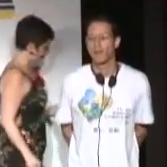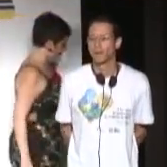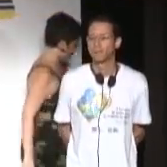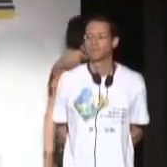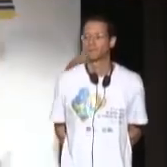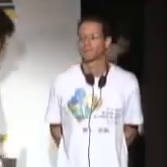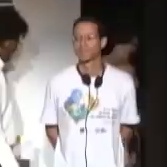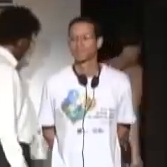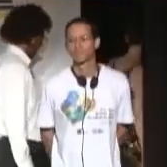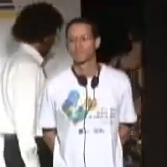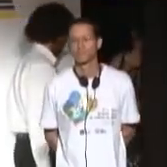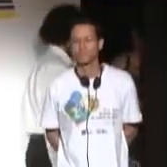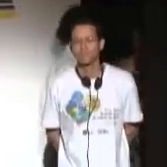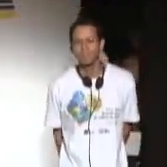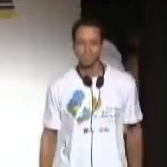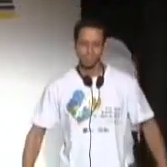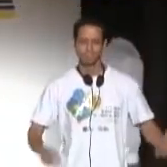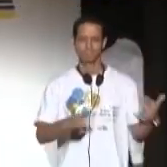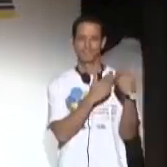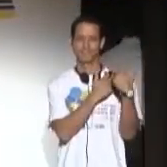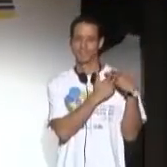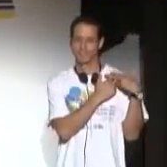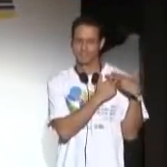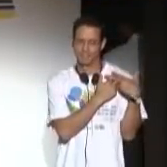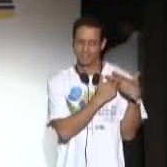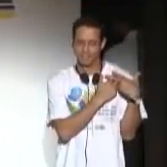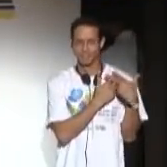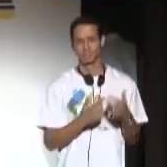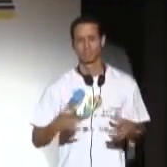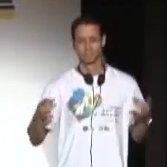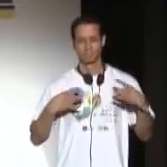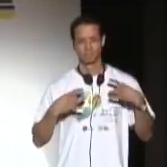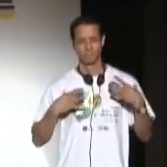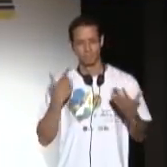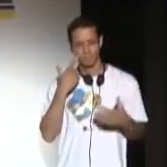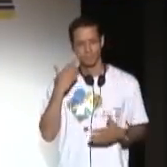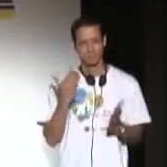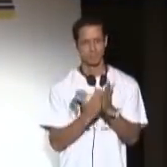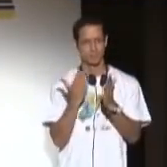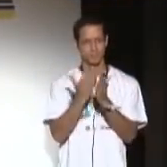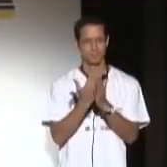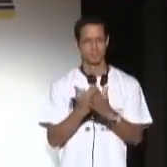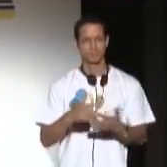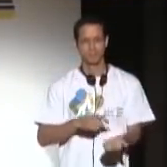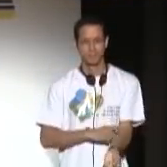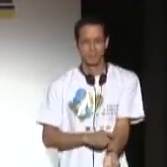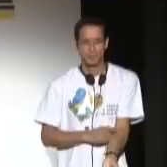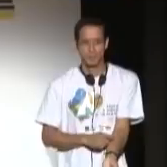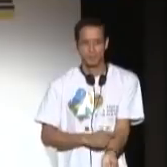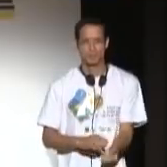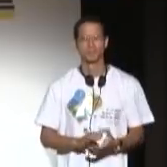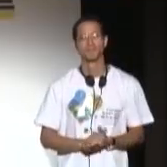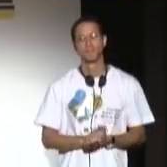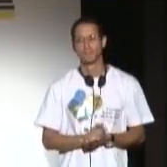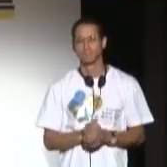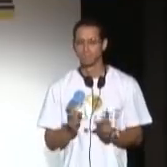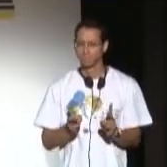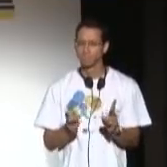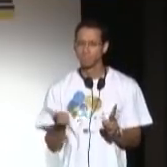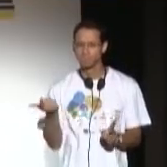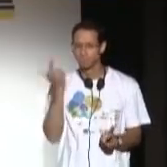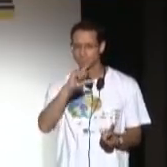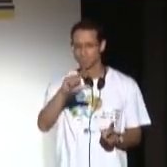Que responsabilidade, né? Fiquei agora, se eu já estava com medo de estar aqui, agora fiquei mais nervosa ainda, mas vamos lá que a gente